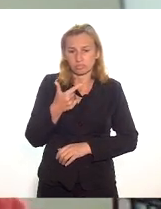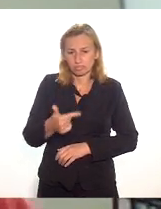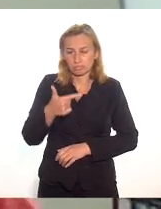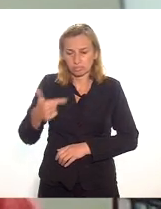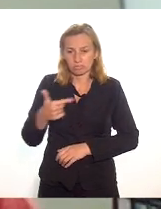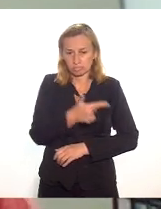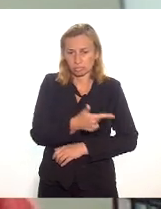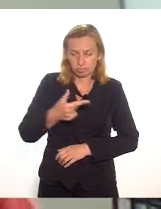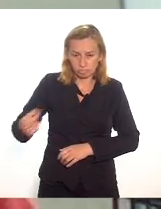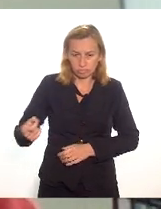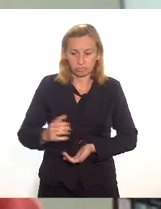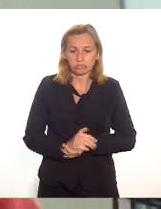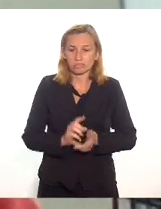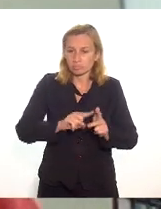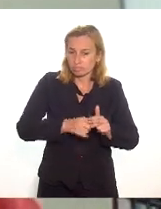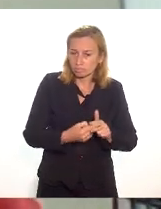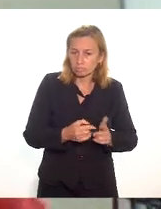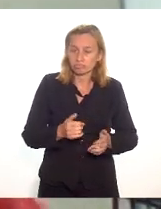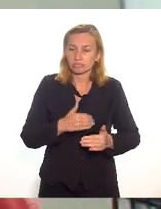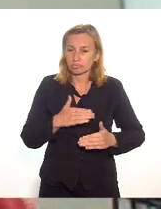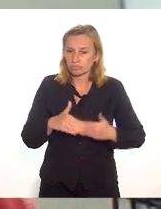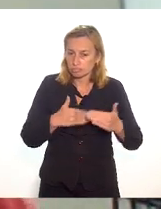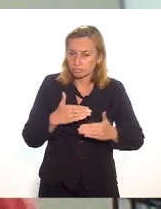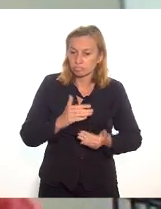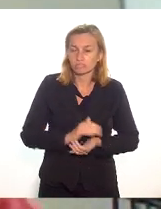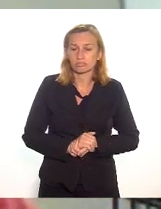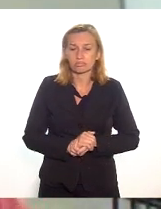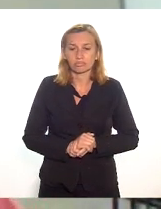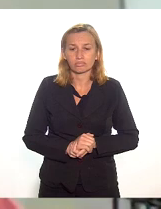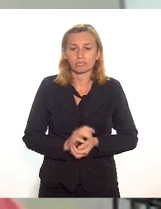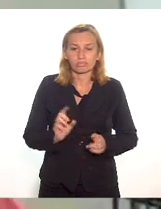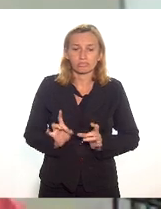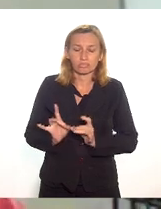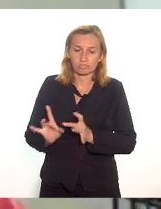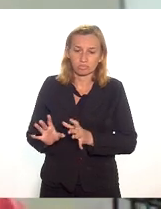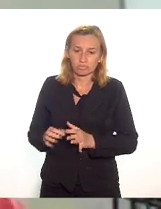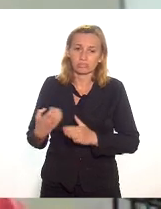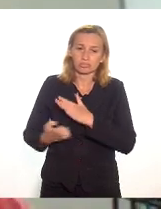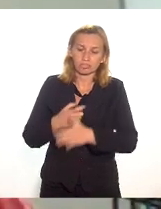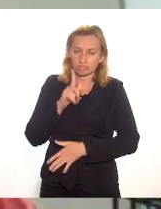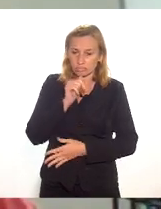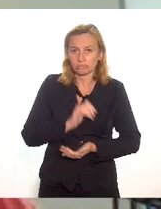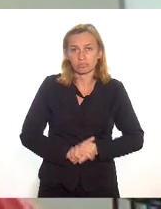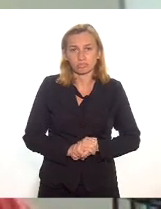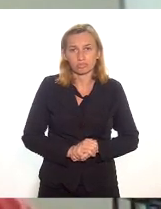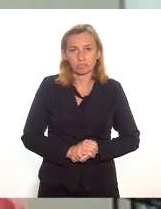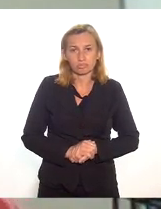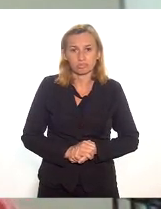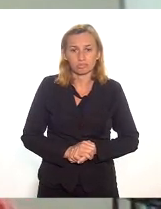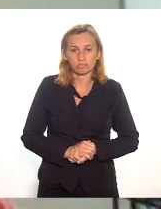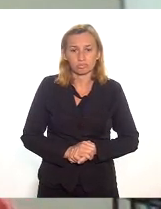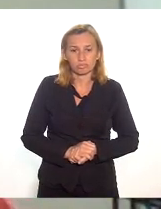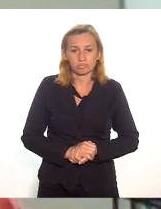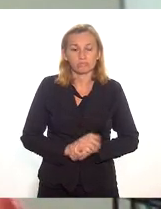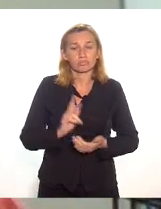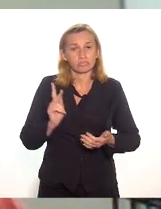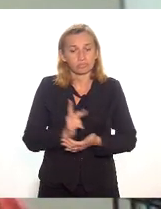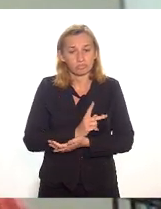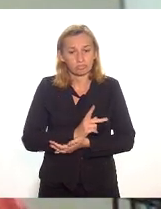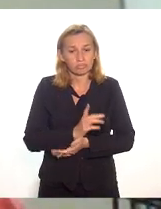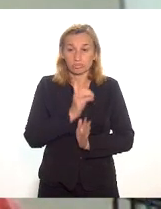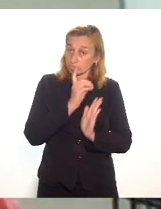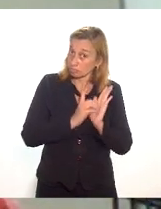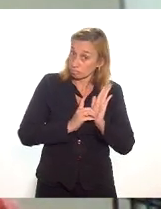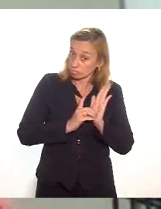47.422/2020, que regulamentava o processo de privatização da SEDAI. Ao fazer isso, o decreto